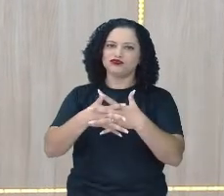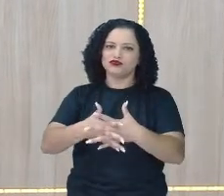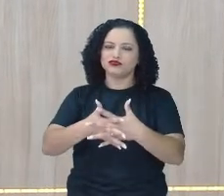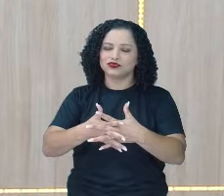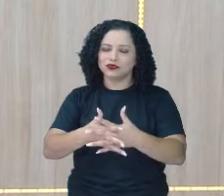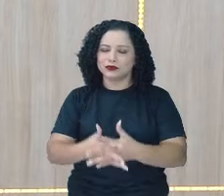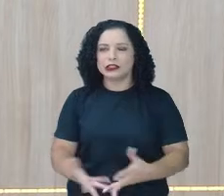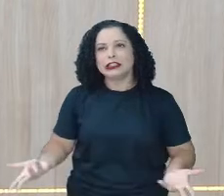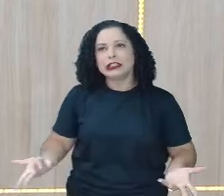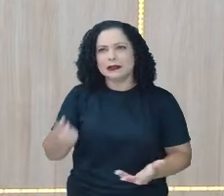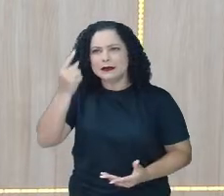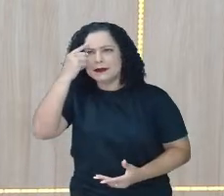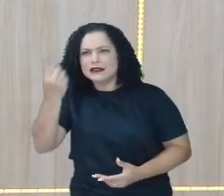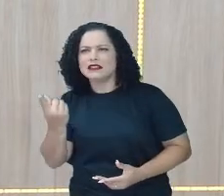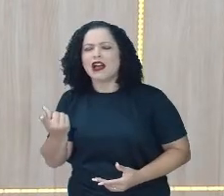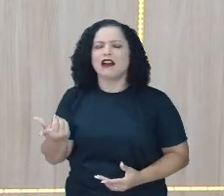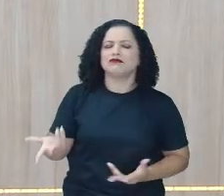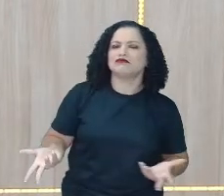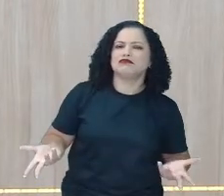pega aí os garfos.